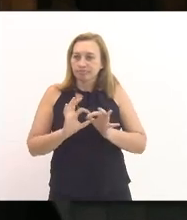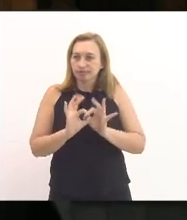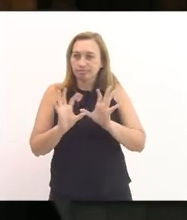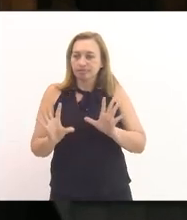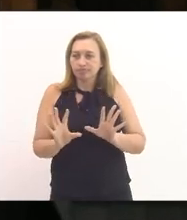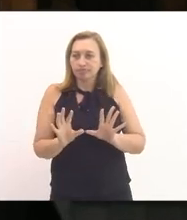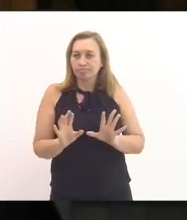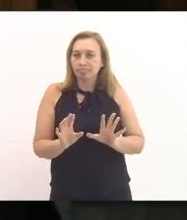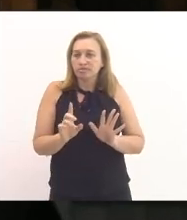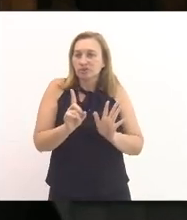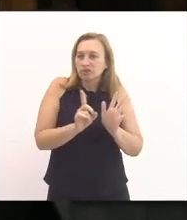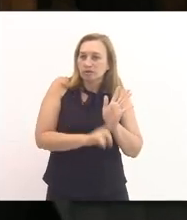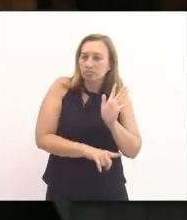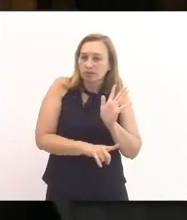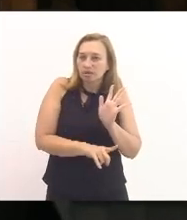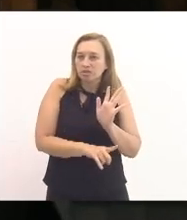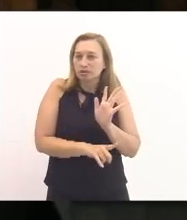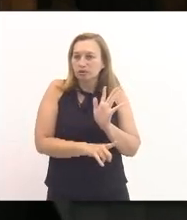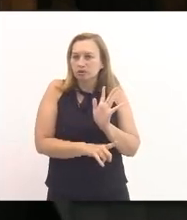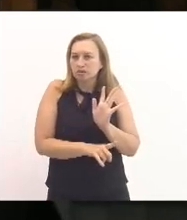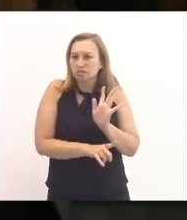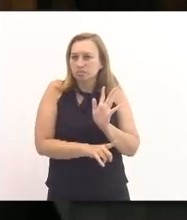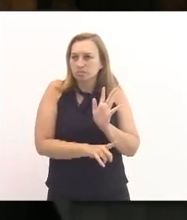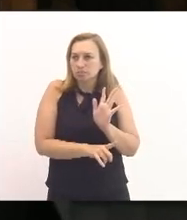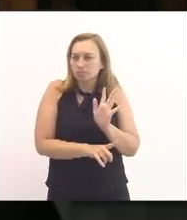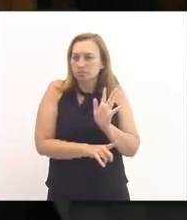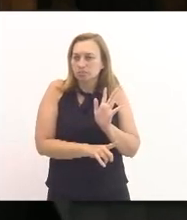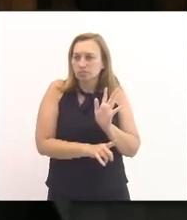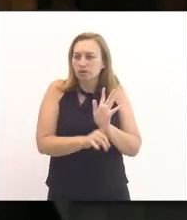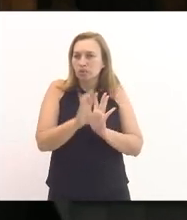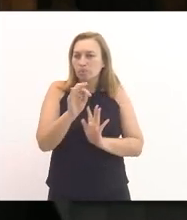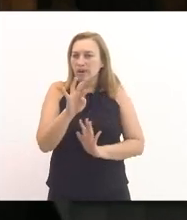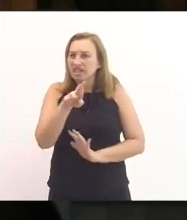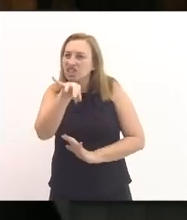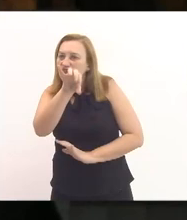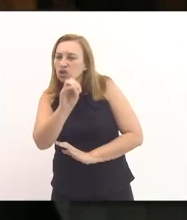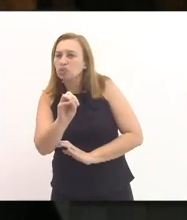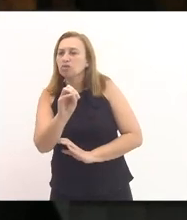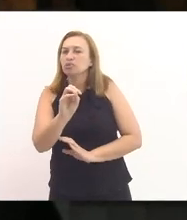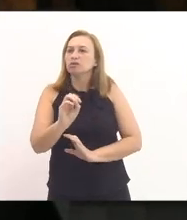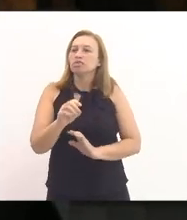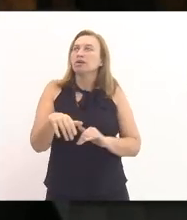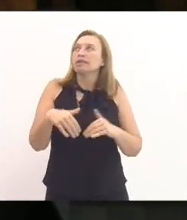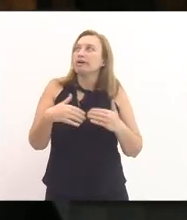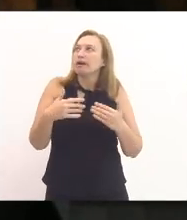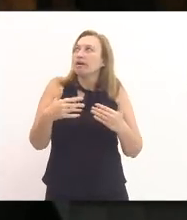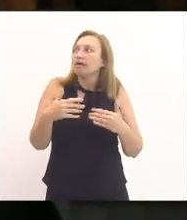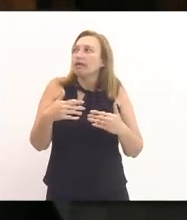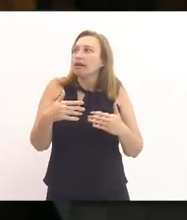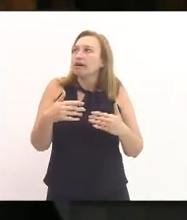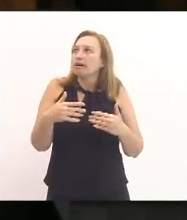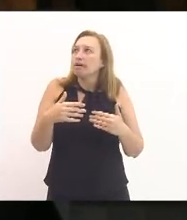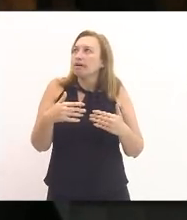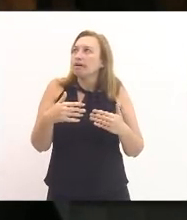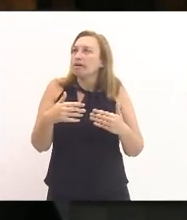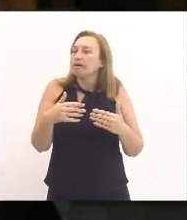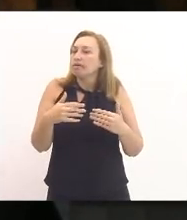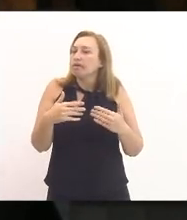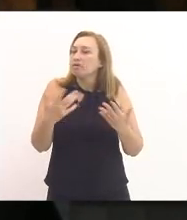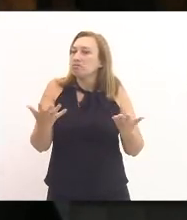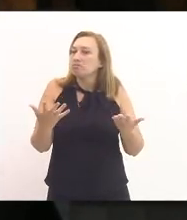recarga de menos sujeitos né ao compadrio enfim a a